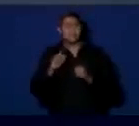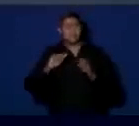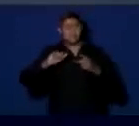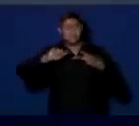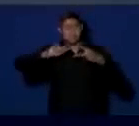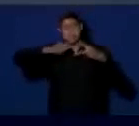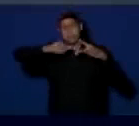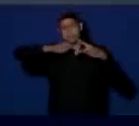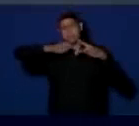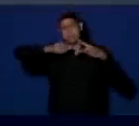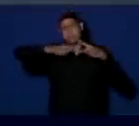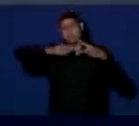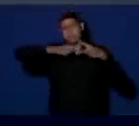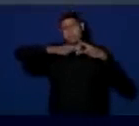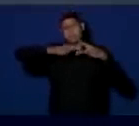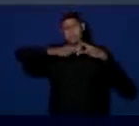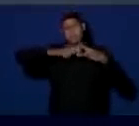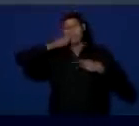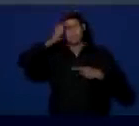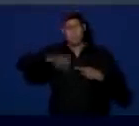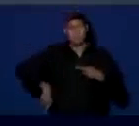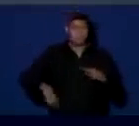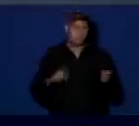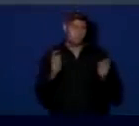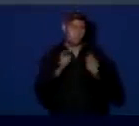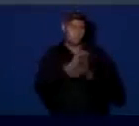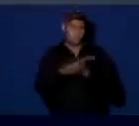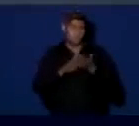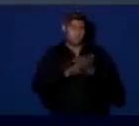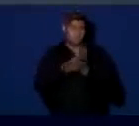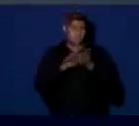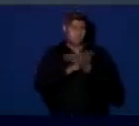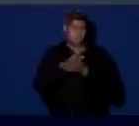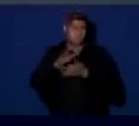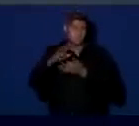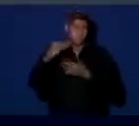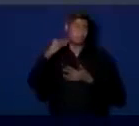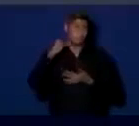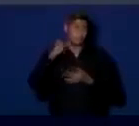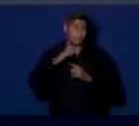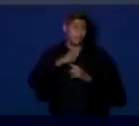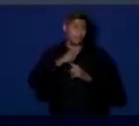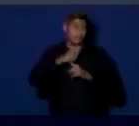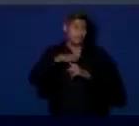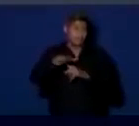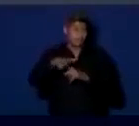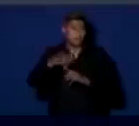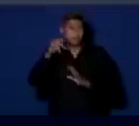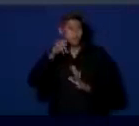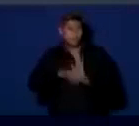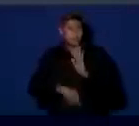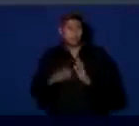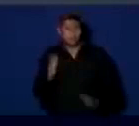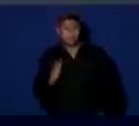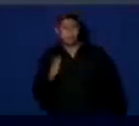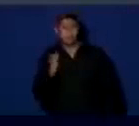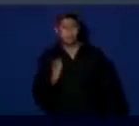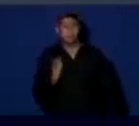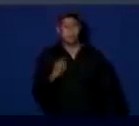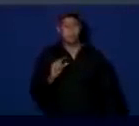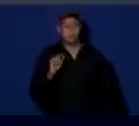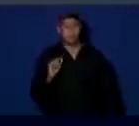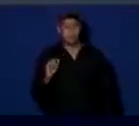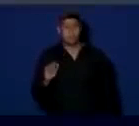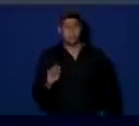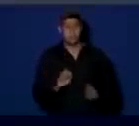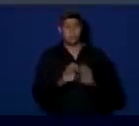e pega o que vai ser o PIX. De novo, ninguém discute isso, mas no sandbox do Banco Central, Esse projeto que está eleito agora, que é